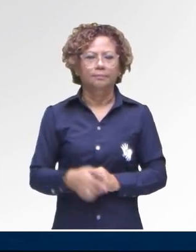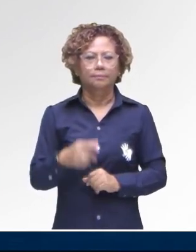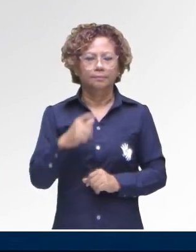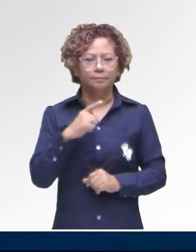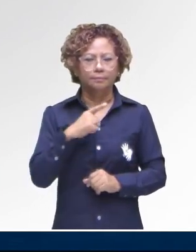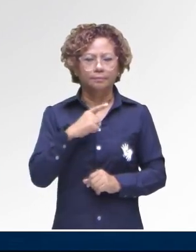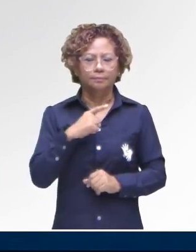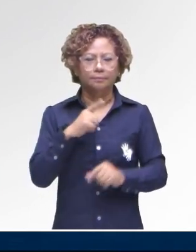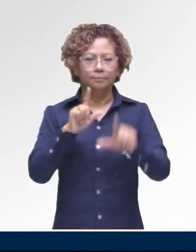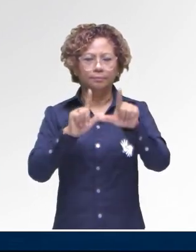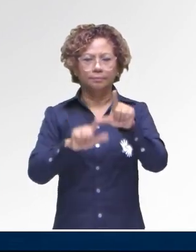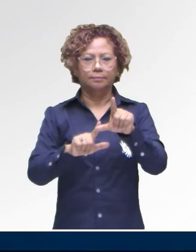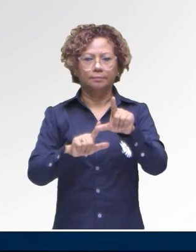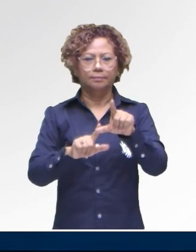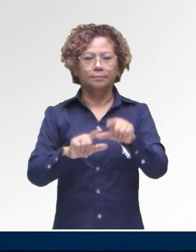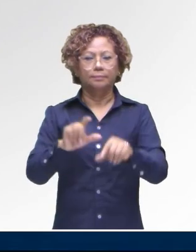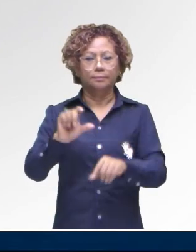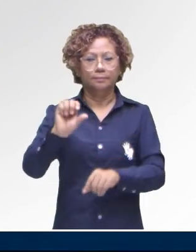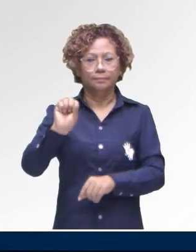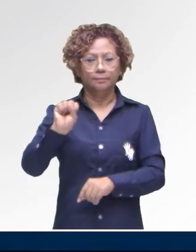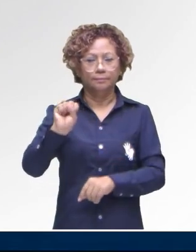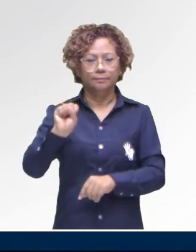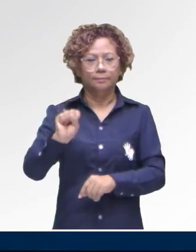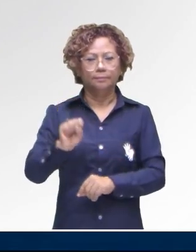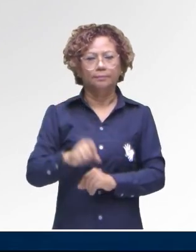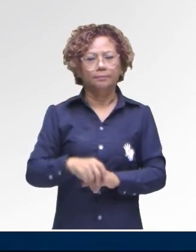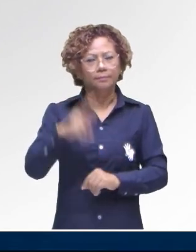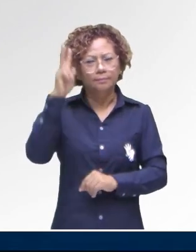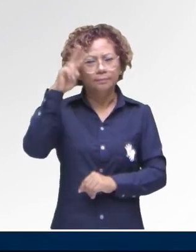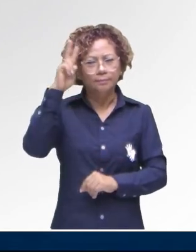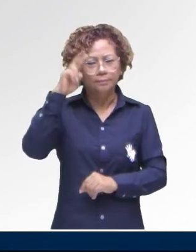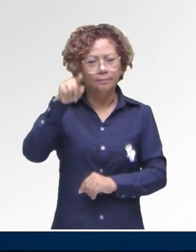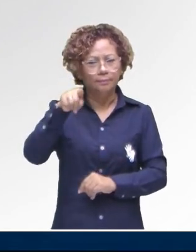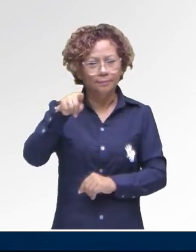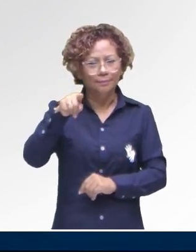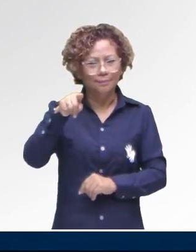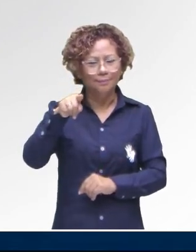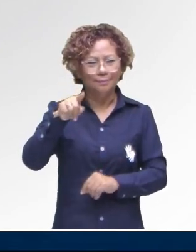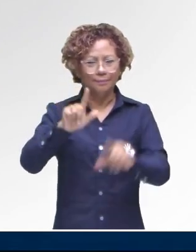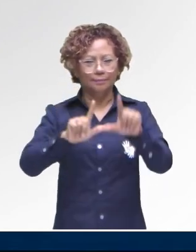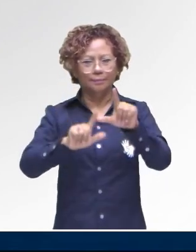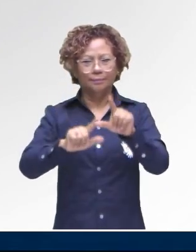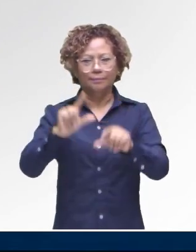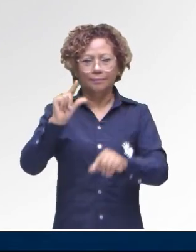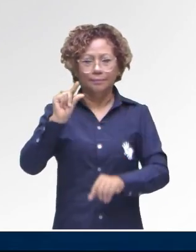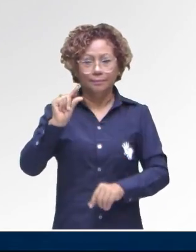S. Tá? Lembrando que essa letrinha aqui é minúscula.